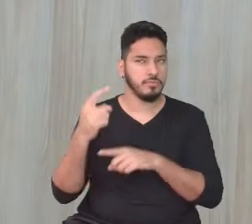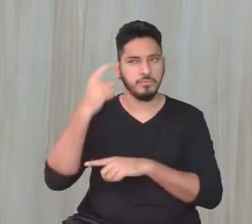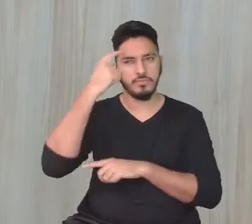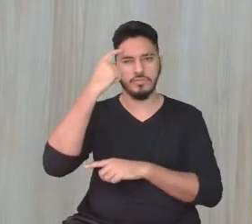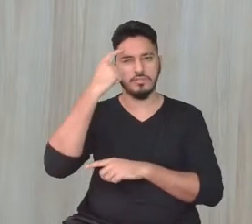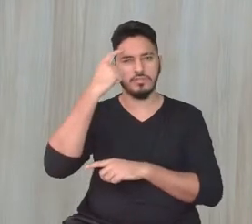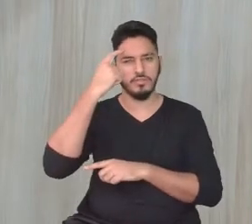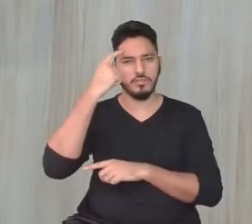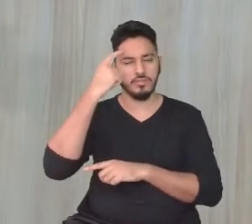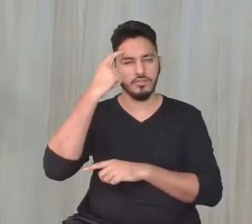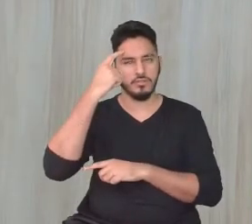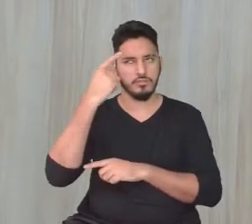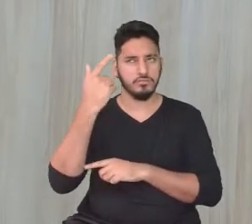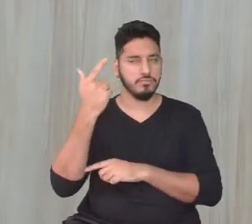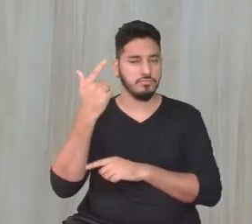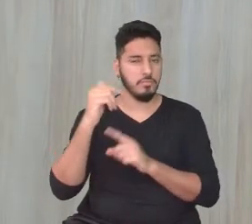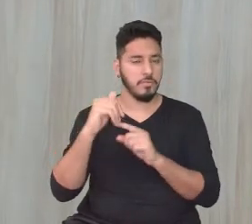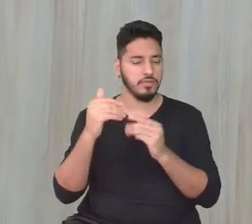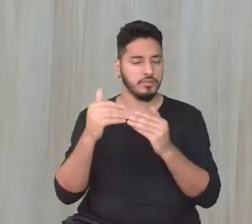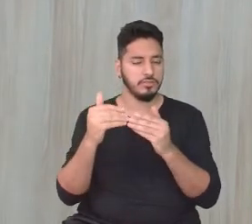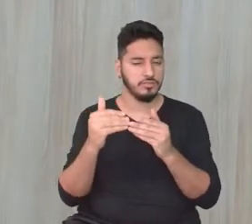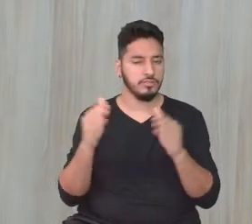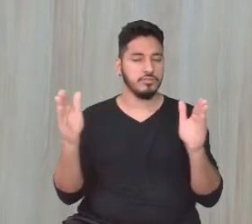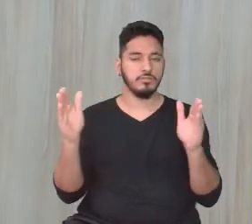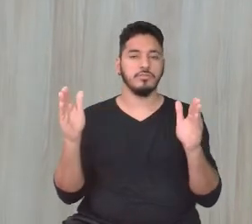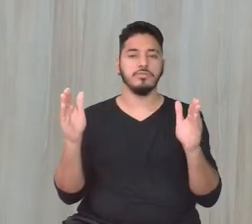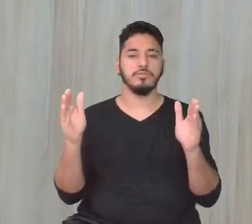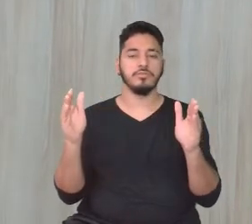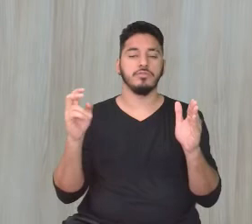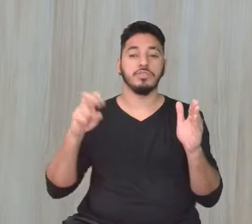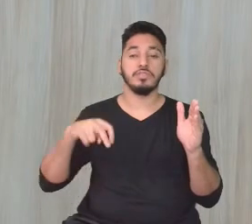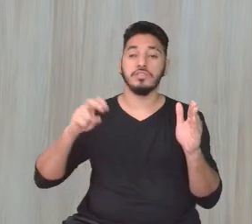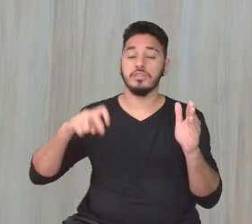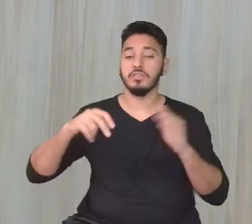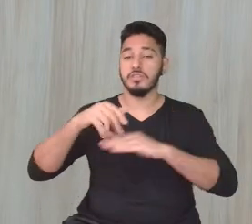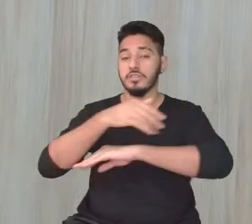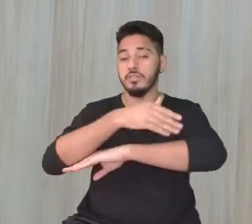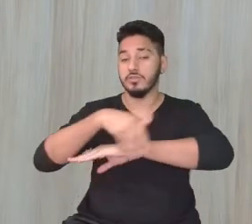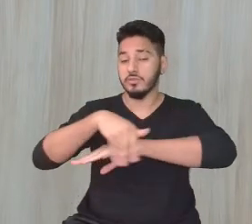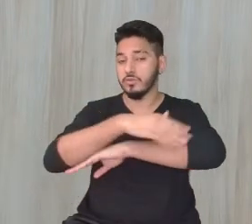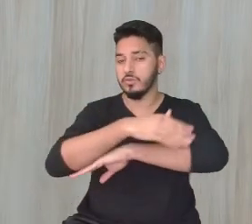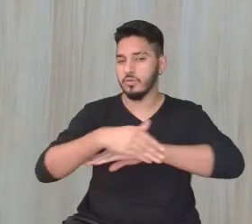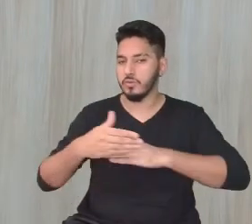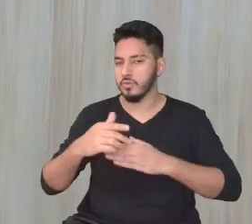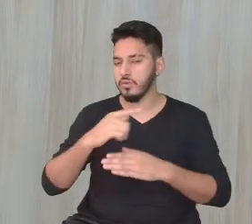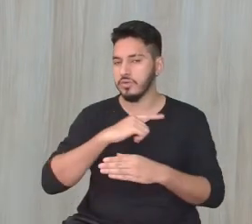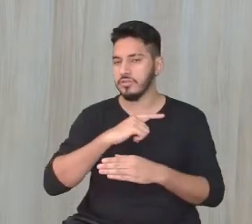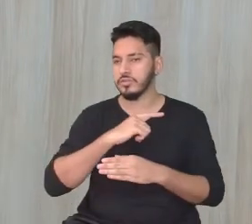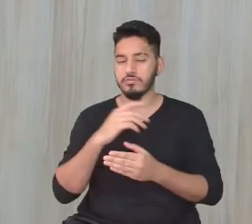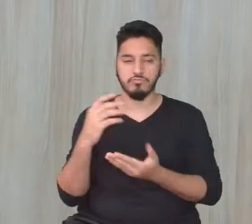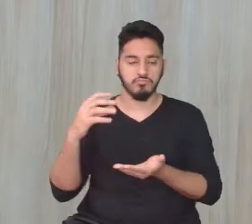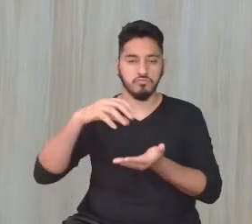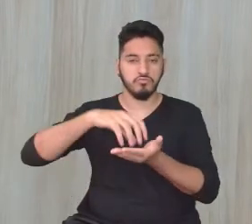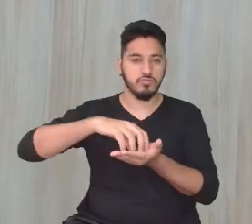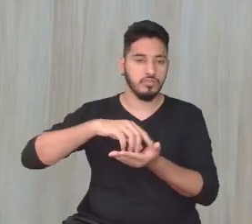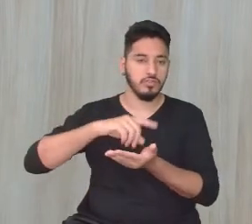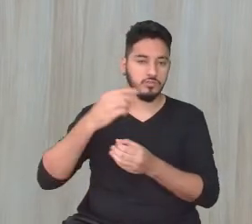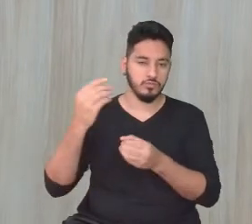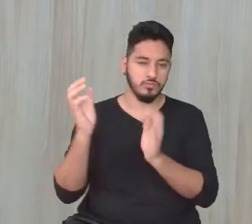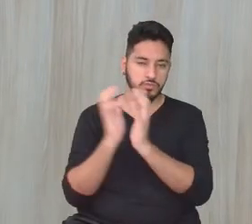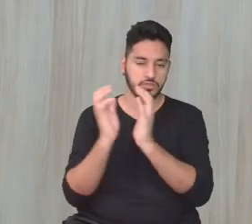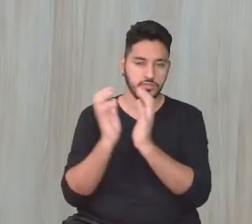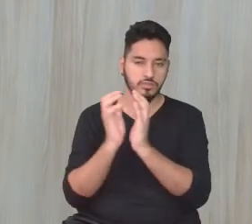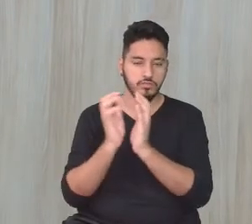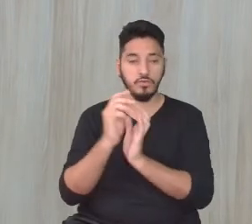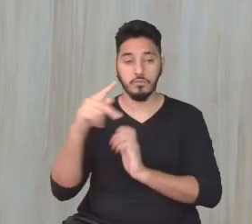numa escala bem mais mais Ampla né então quando a gente anda nas ruas aí passa no centro do Recife para os seus